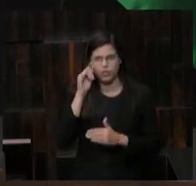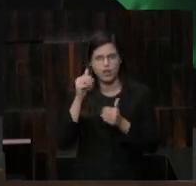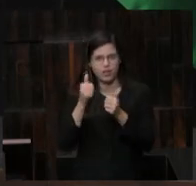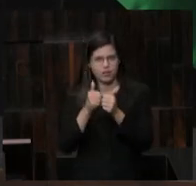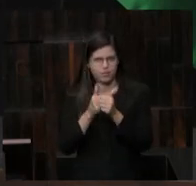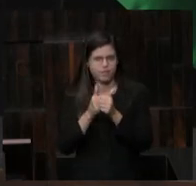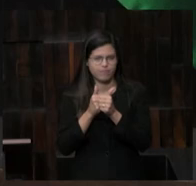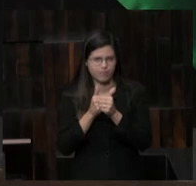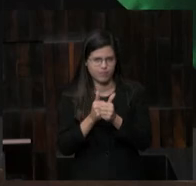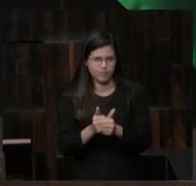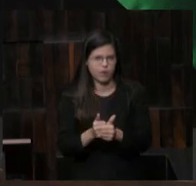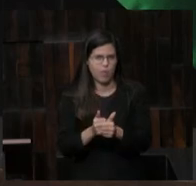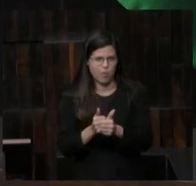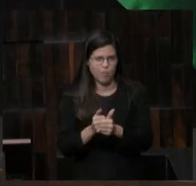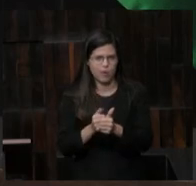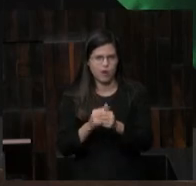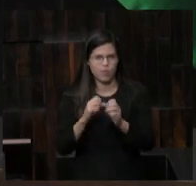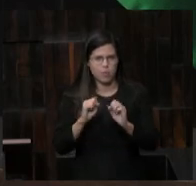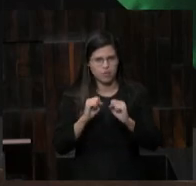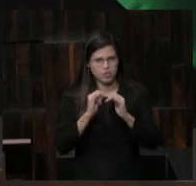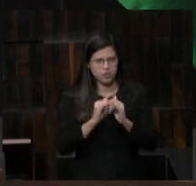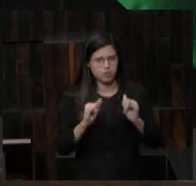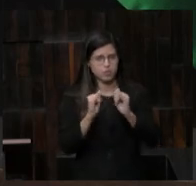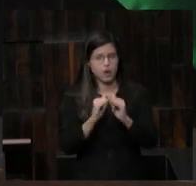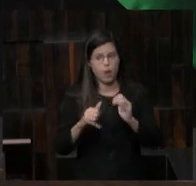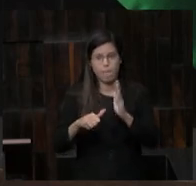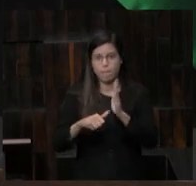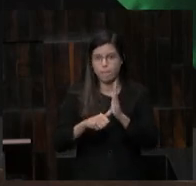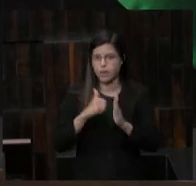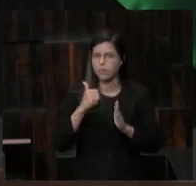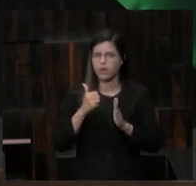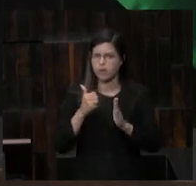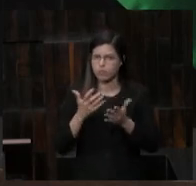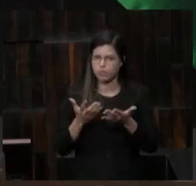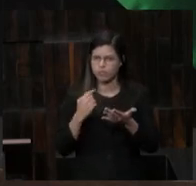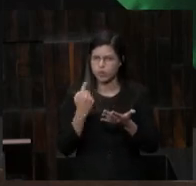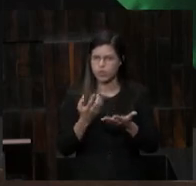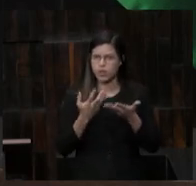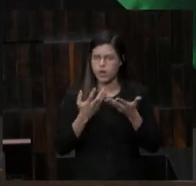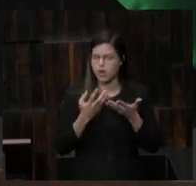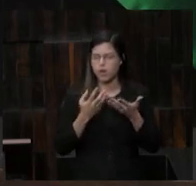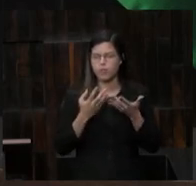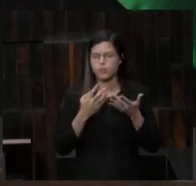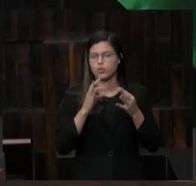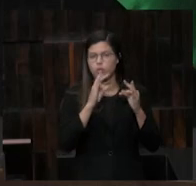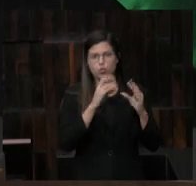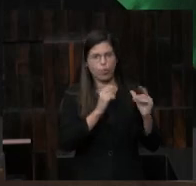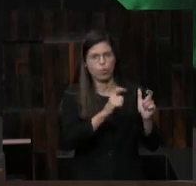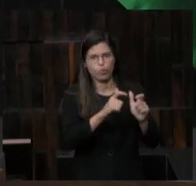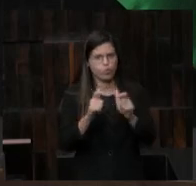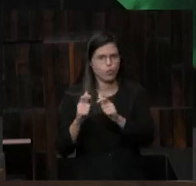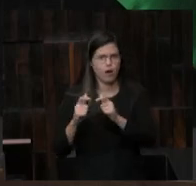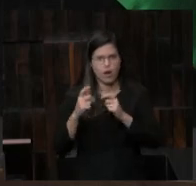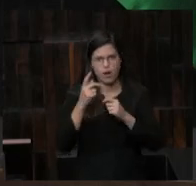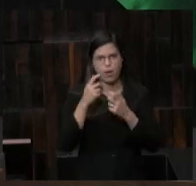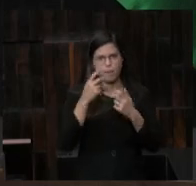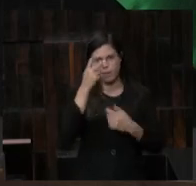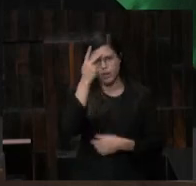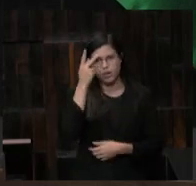divulgar. Lógico que foi o primeiro de muitos, que a gente pretende, tem que ser em todos os lugares, né? A pessoa não tem que se